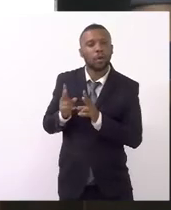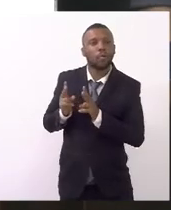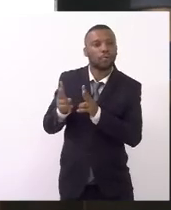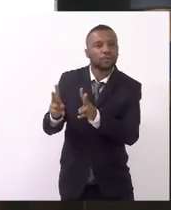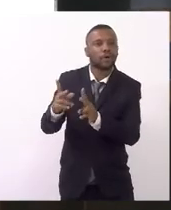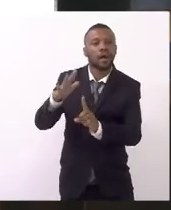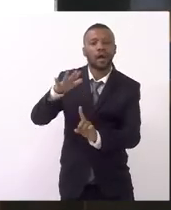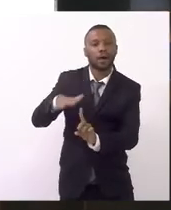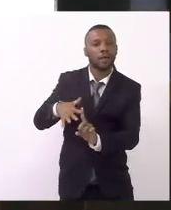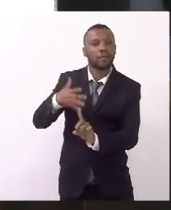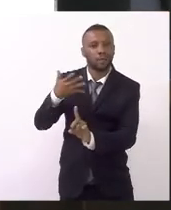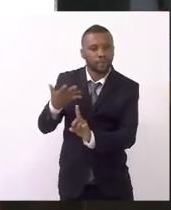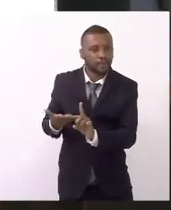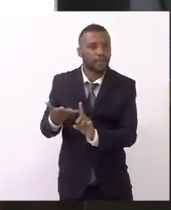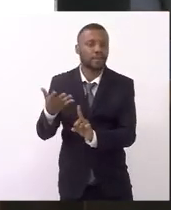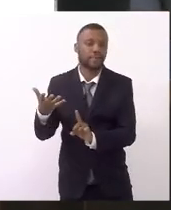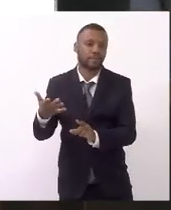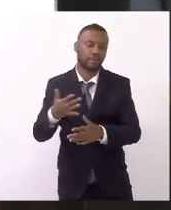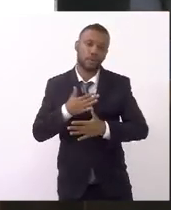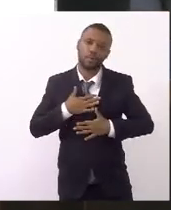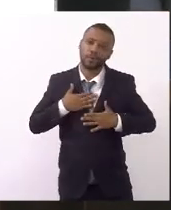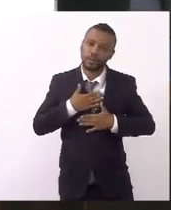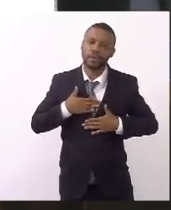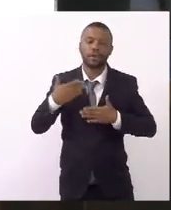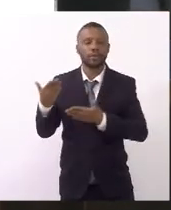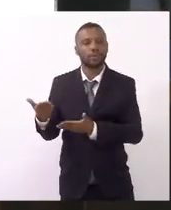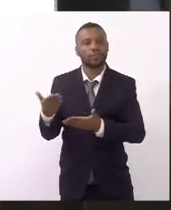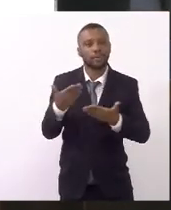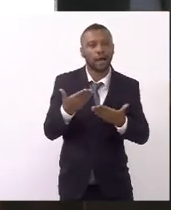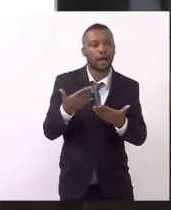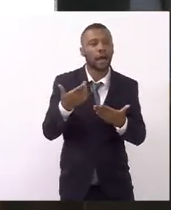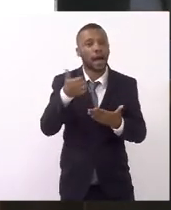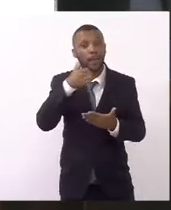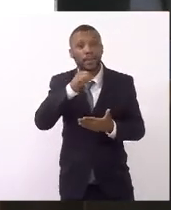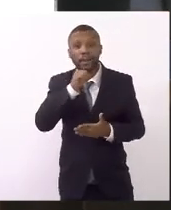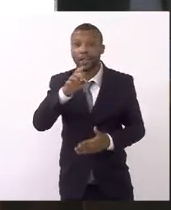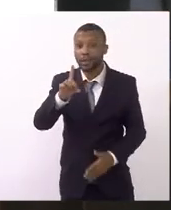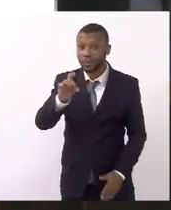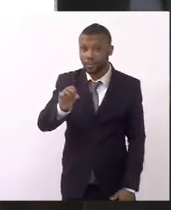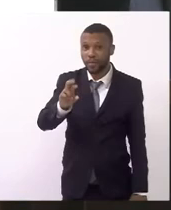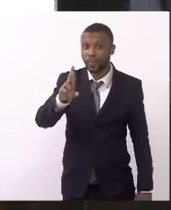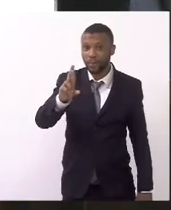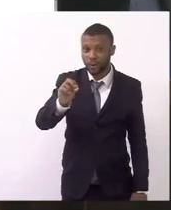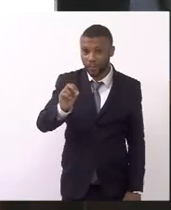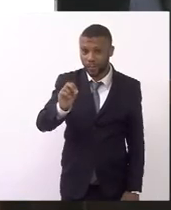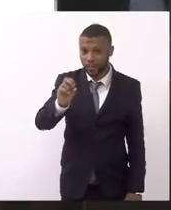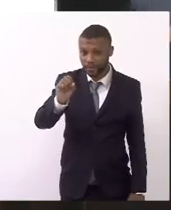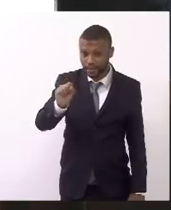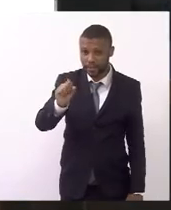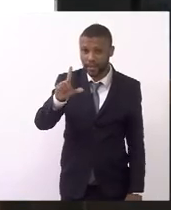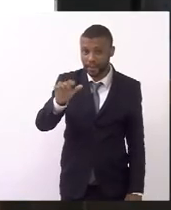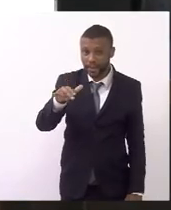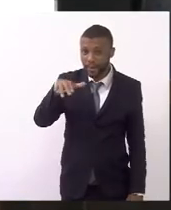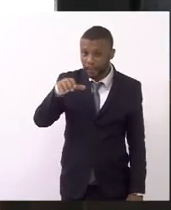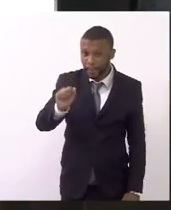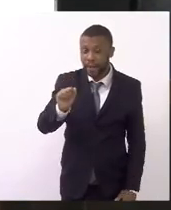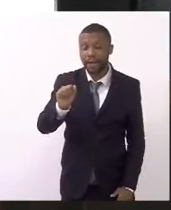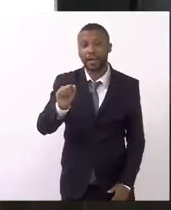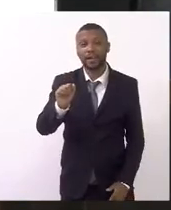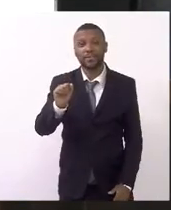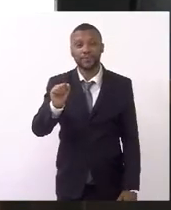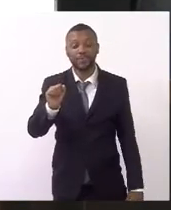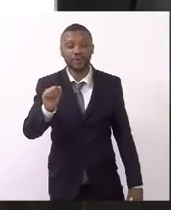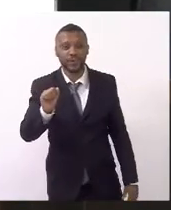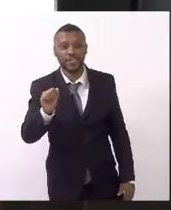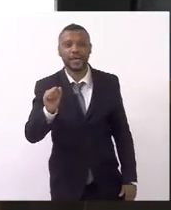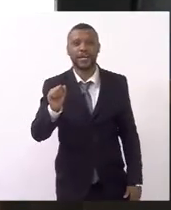homenagens gostaria de convidar e a Dolores Lima que vem num